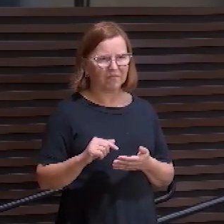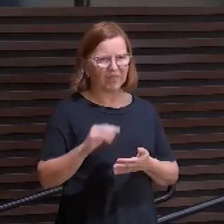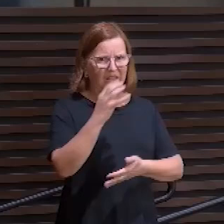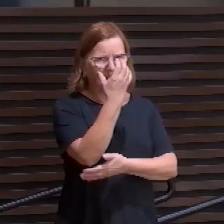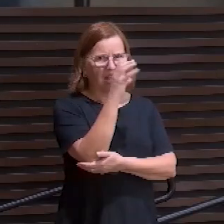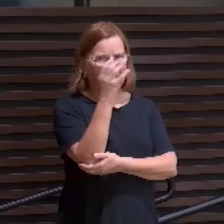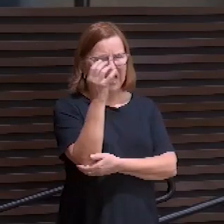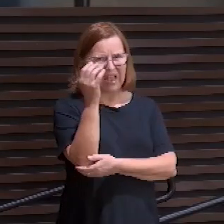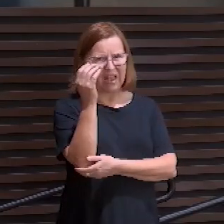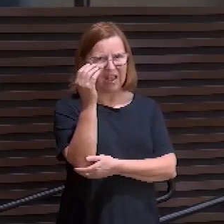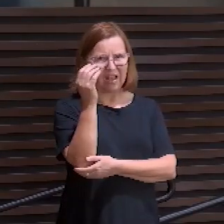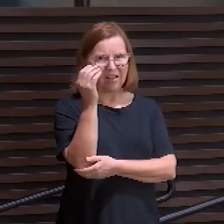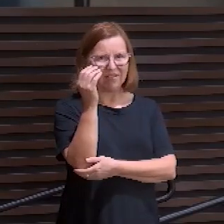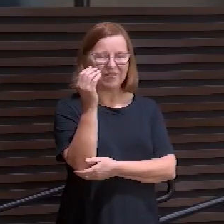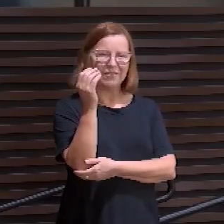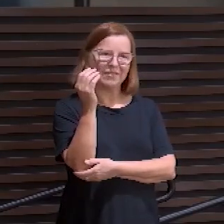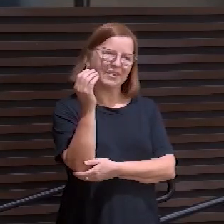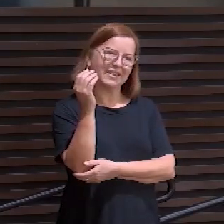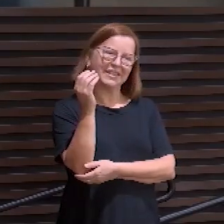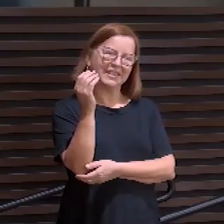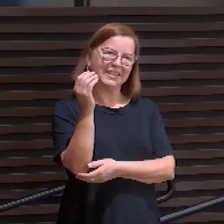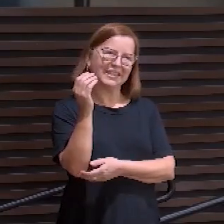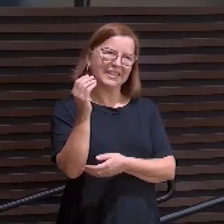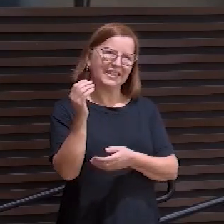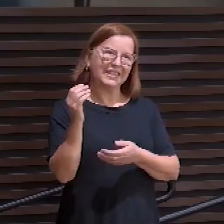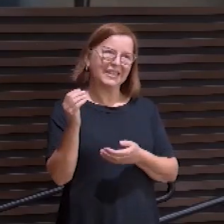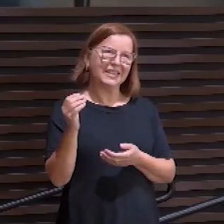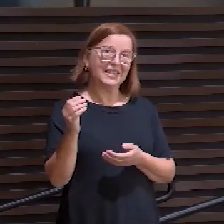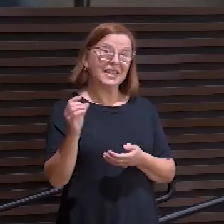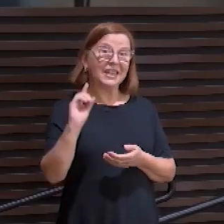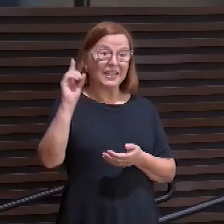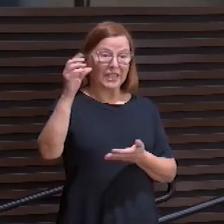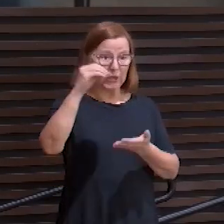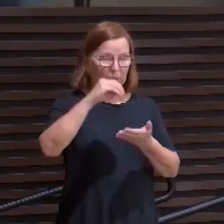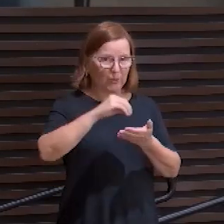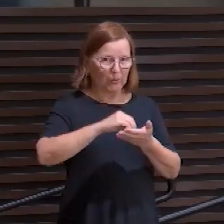do conhecimento do bem e do mal.